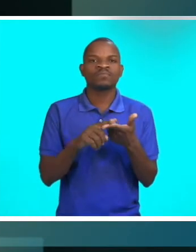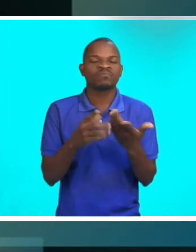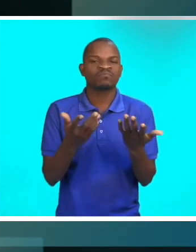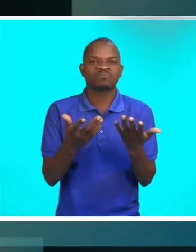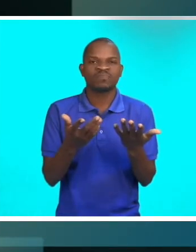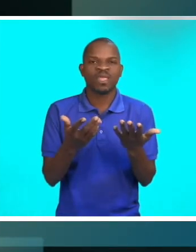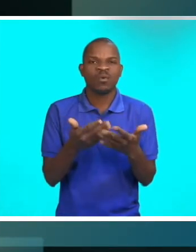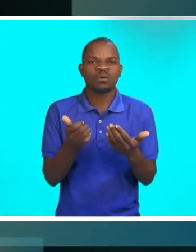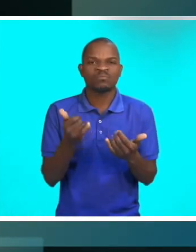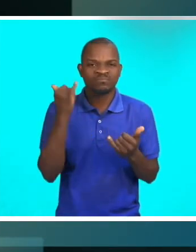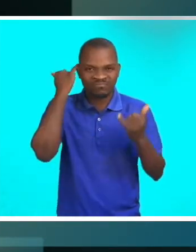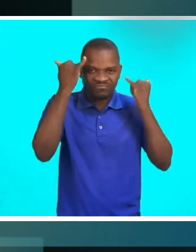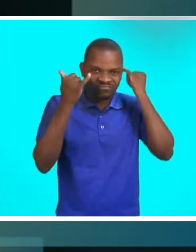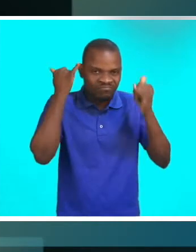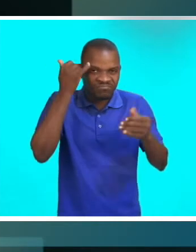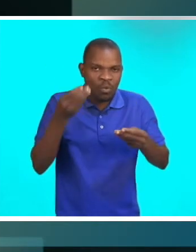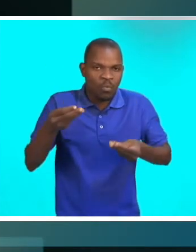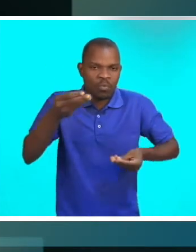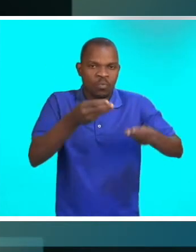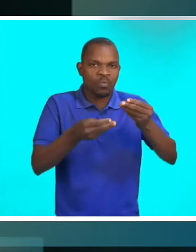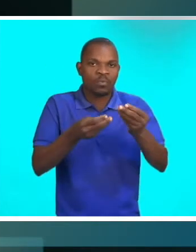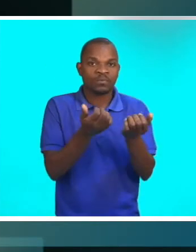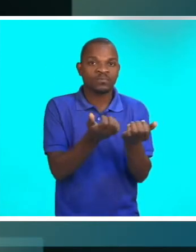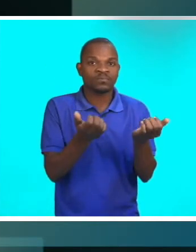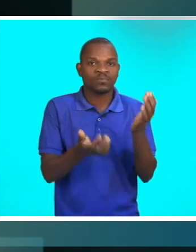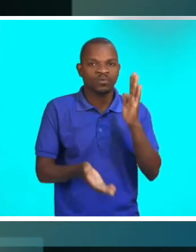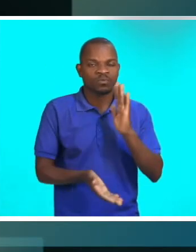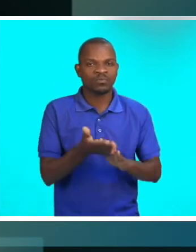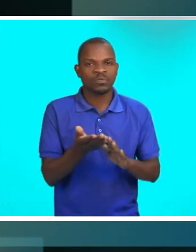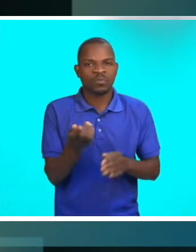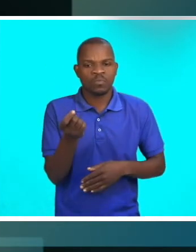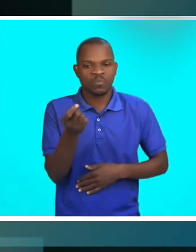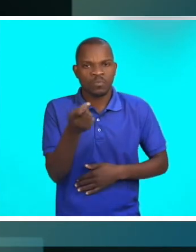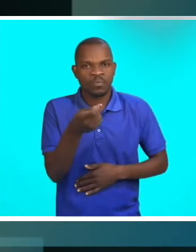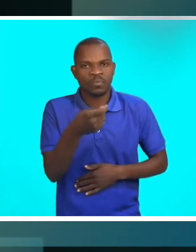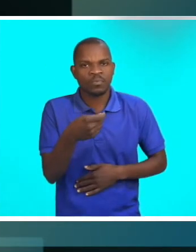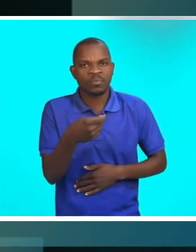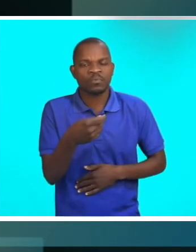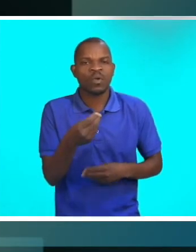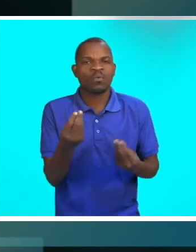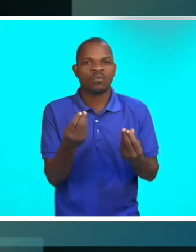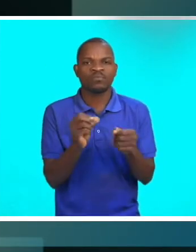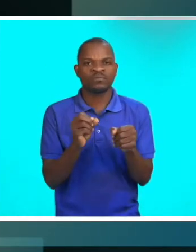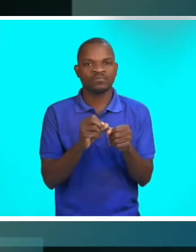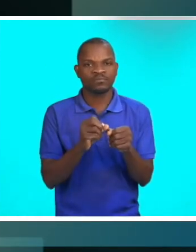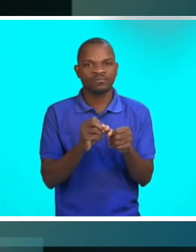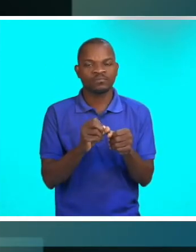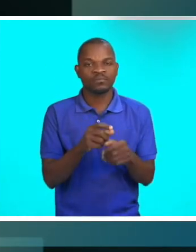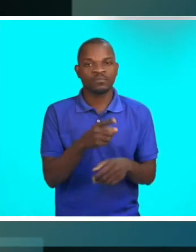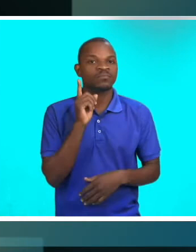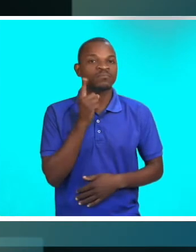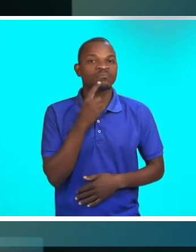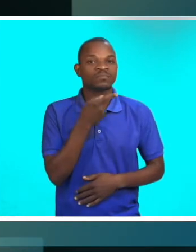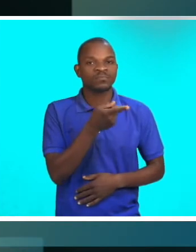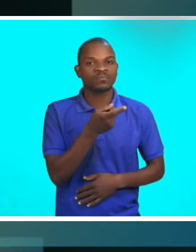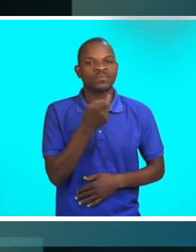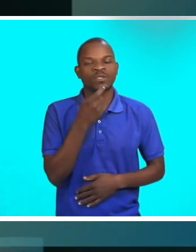Aliás, dar o ABC de uma criança para saber desenhar um desenho artístico. Desenho artístico, exato.